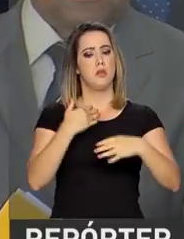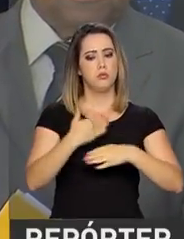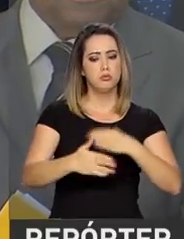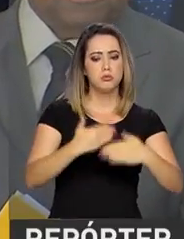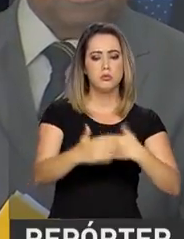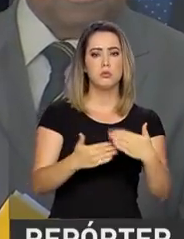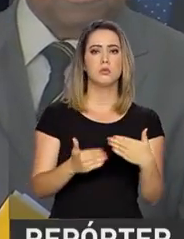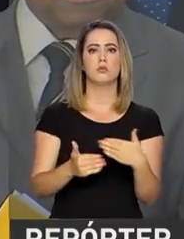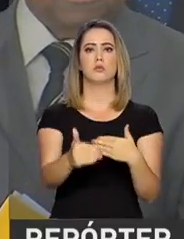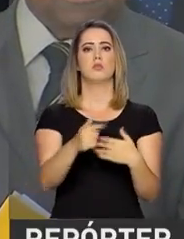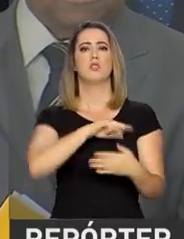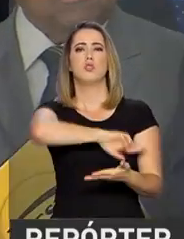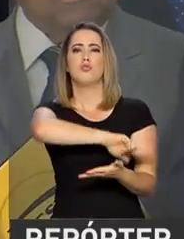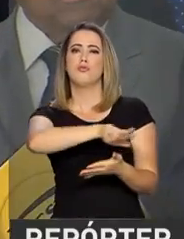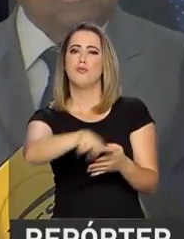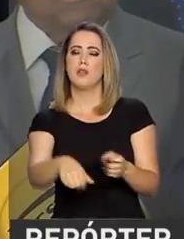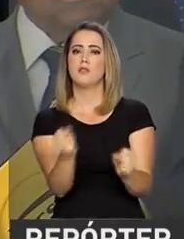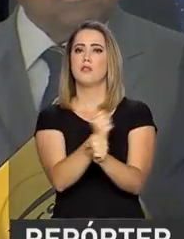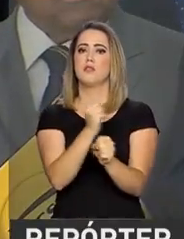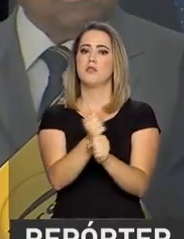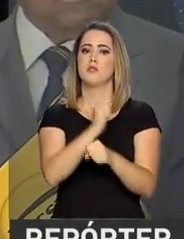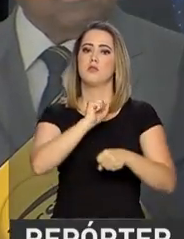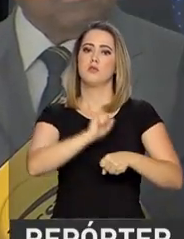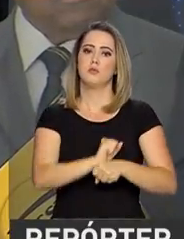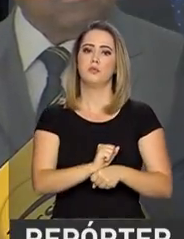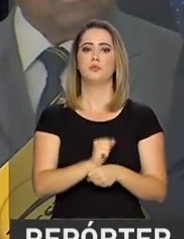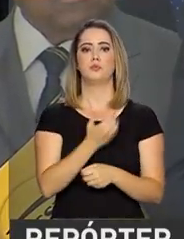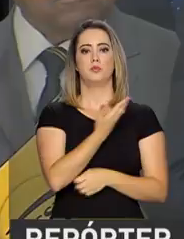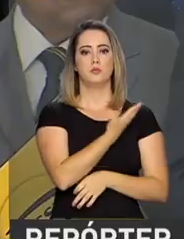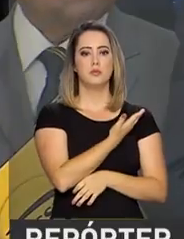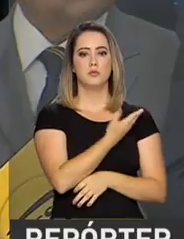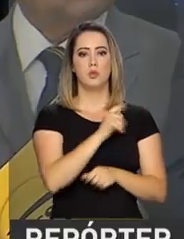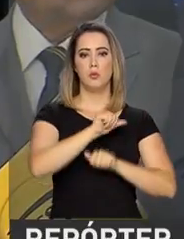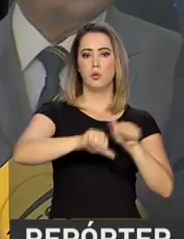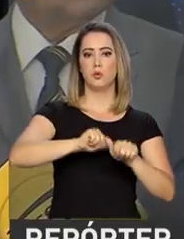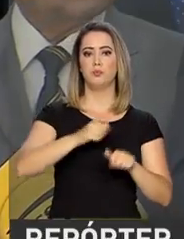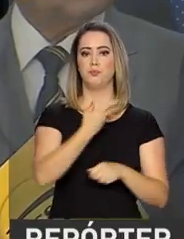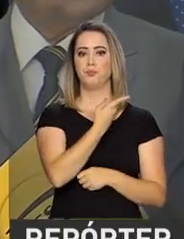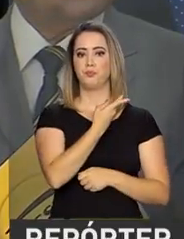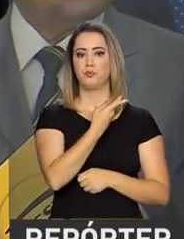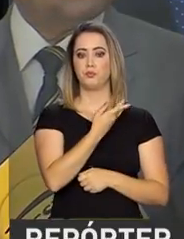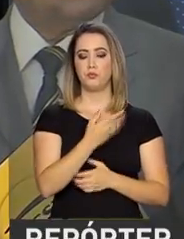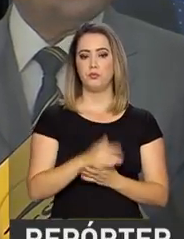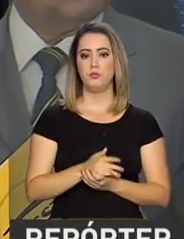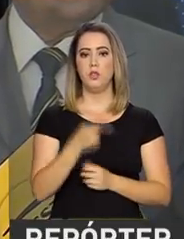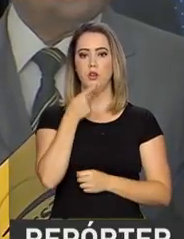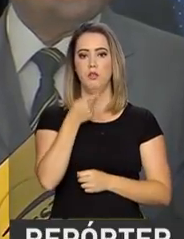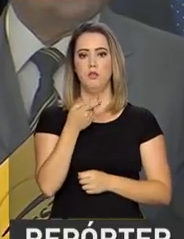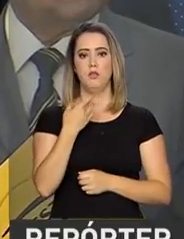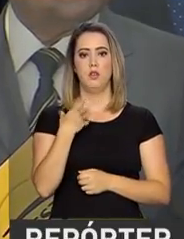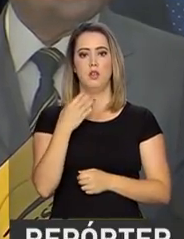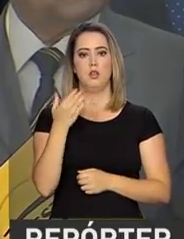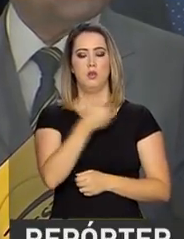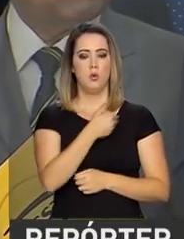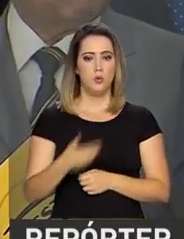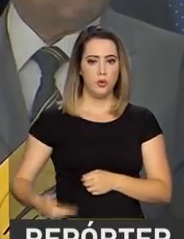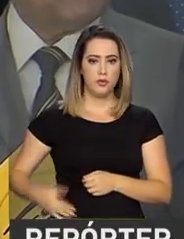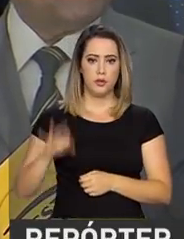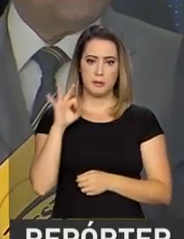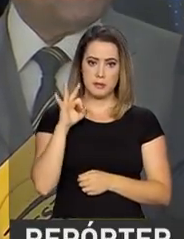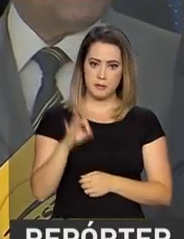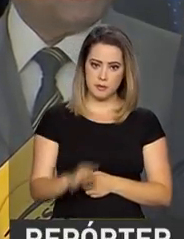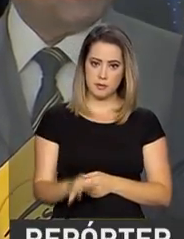que já existem, que são muitas. Acho que o governo tem acertado de continuar a queda de juros, mas é